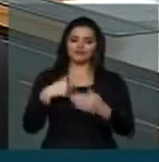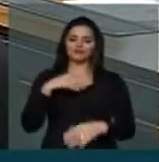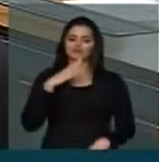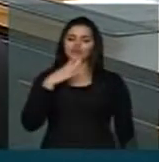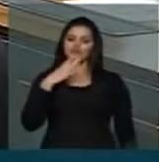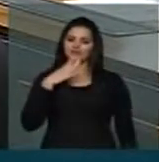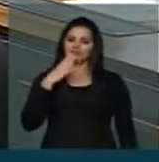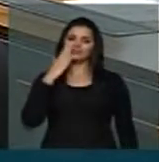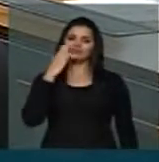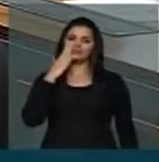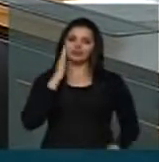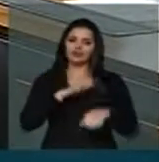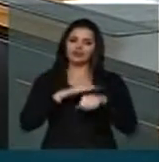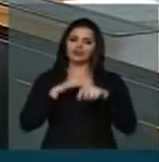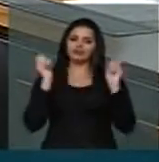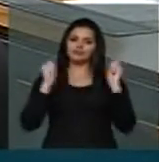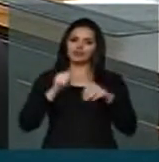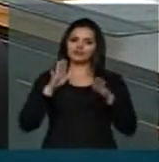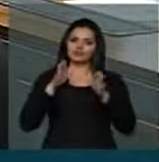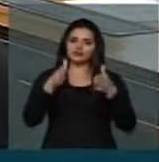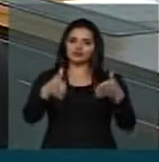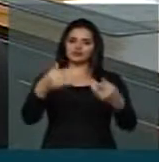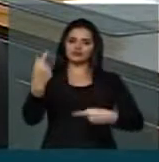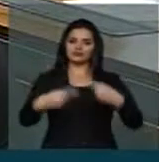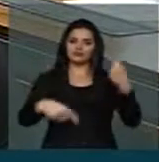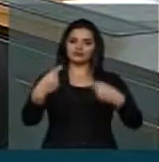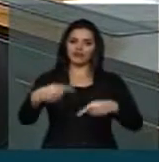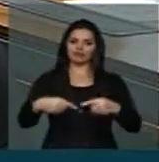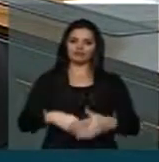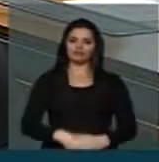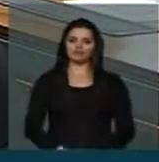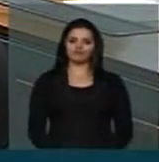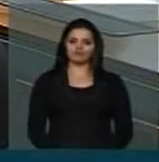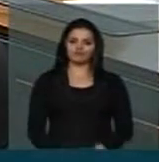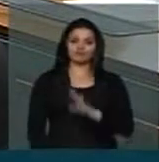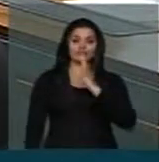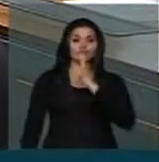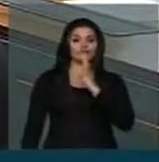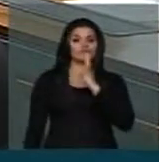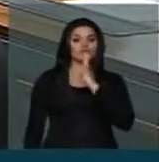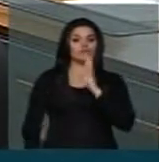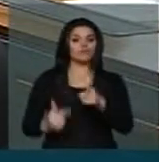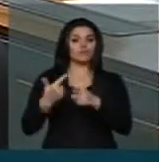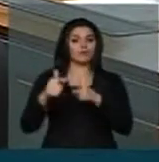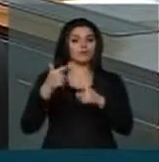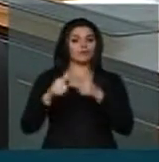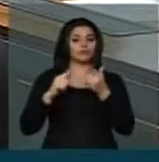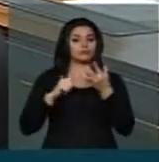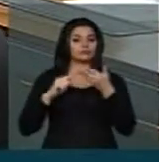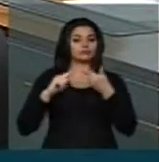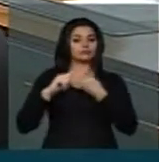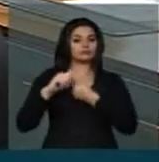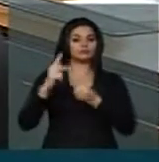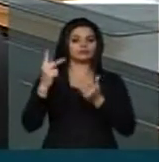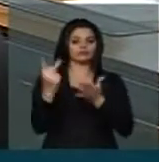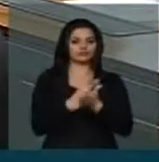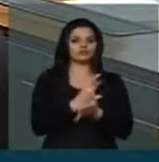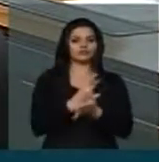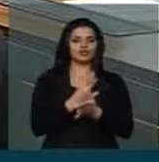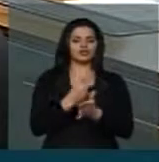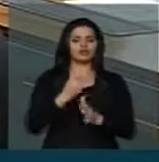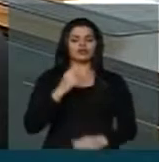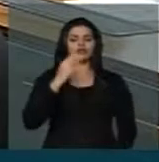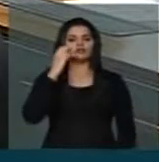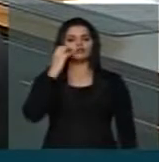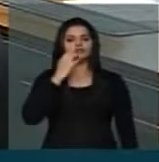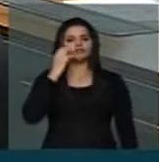capaz de participar de um debate dessa natureza e conhecer os problemas que estão causando na telefonia